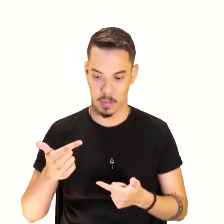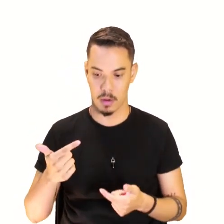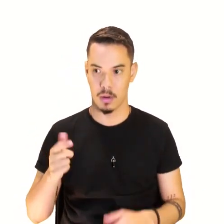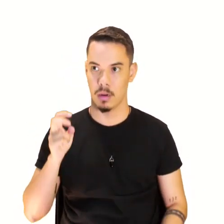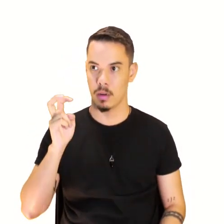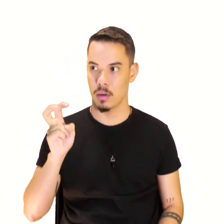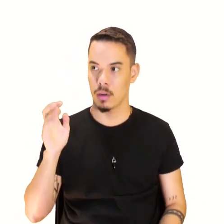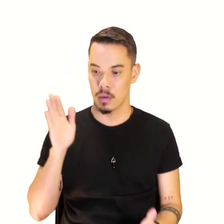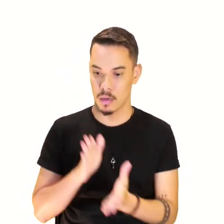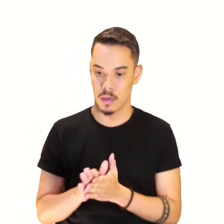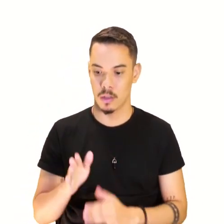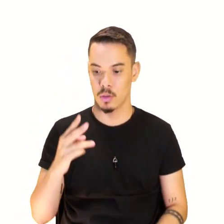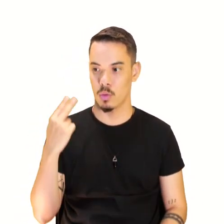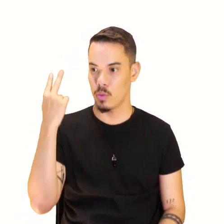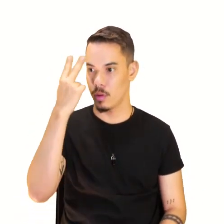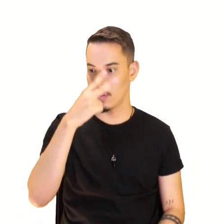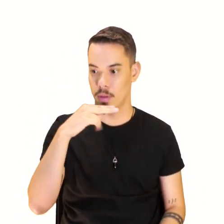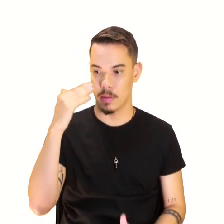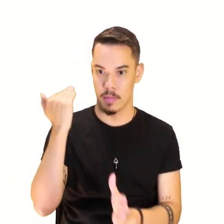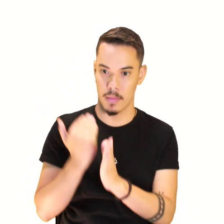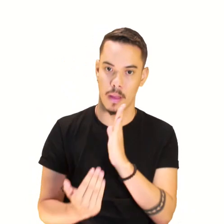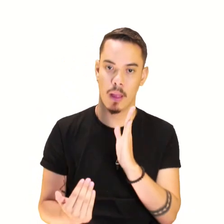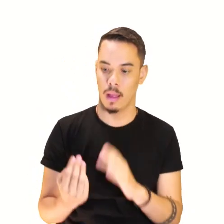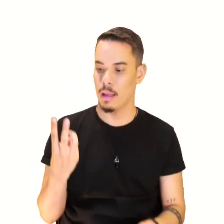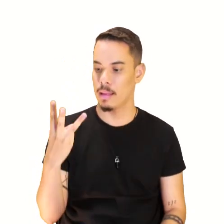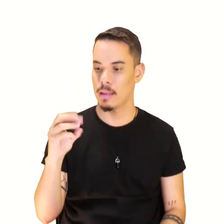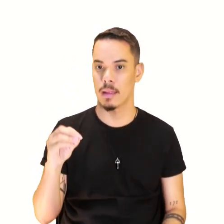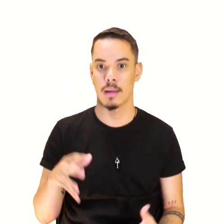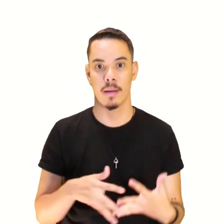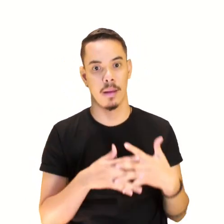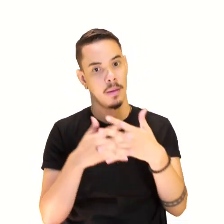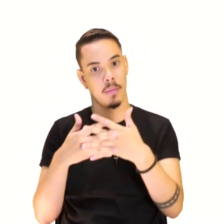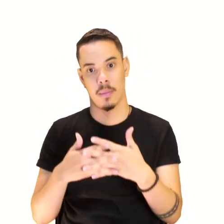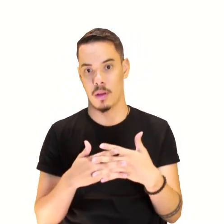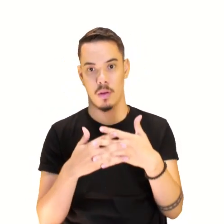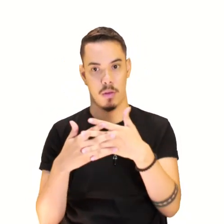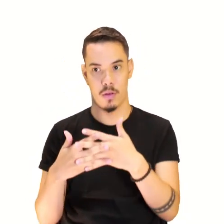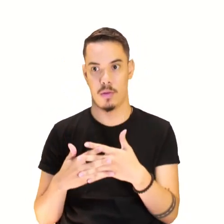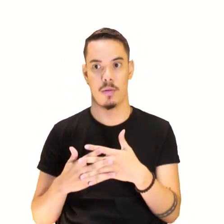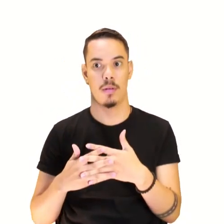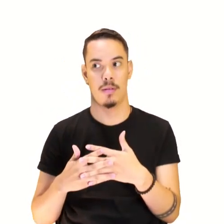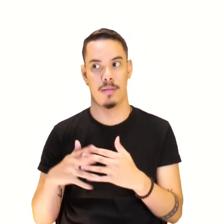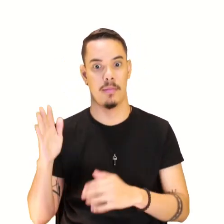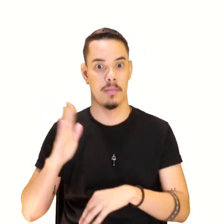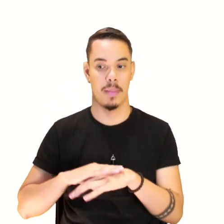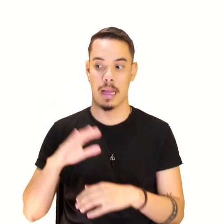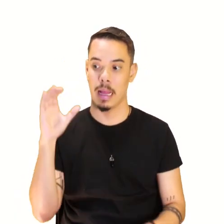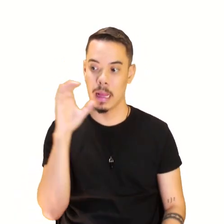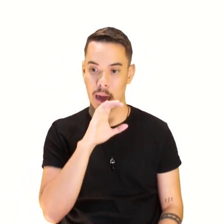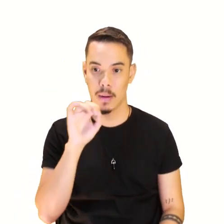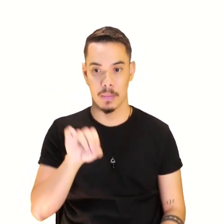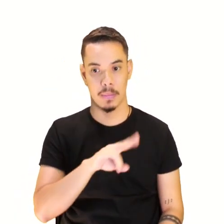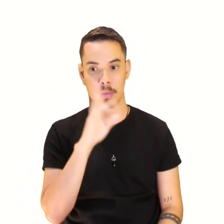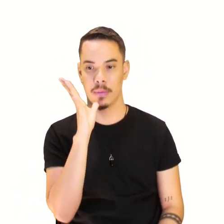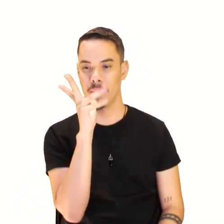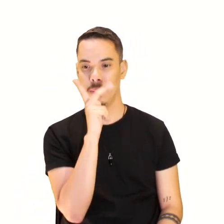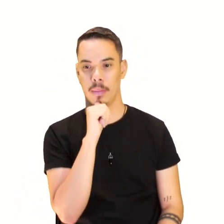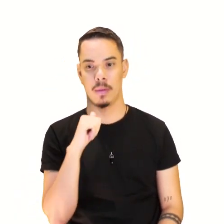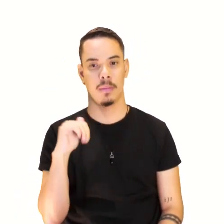gasto duas horas e meia 30 caminhões eu tenho mais caminhões vai ser mais rápido ou vai demorar mais